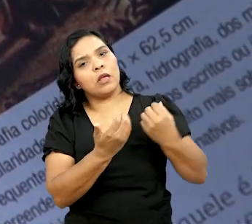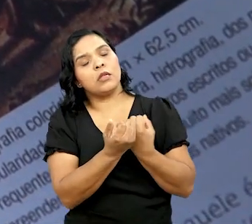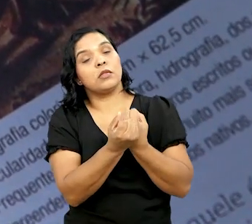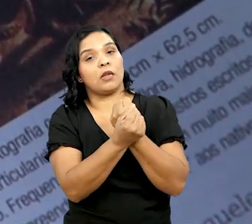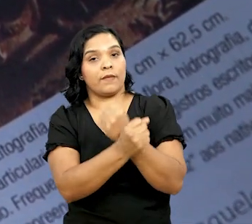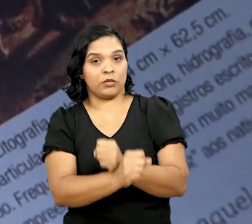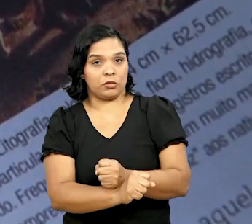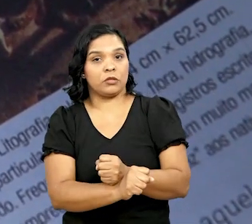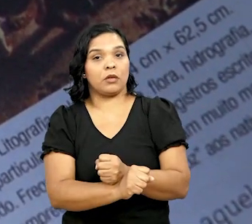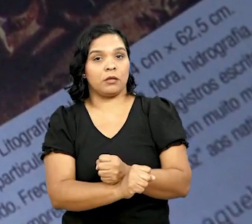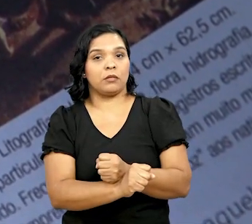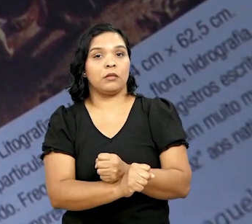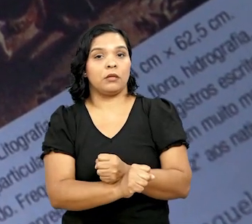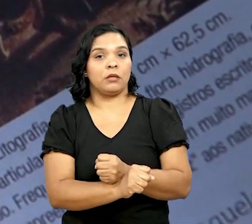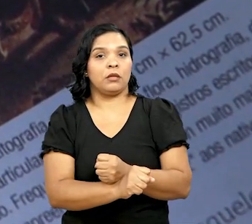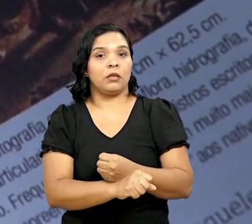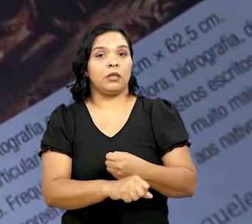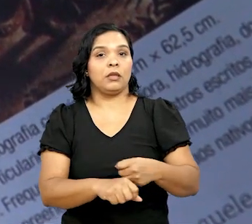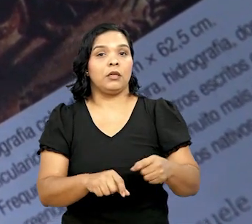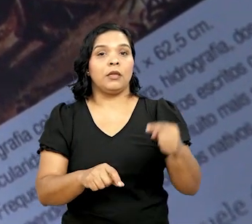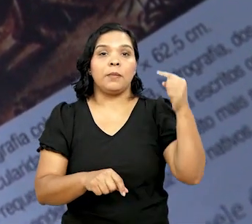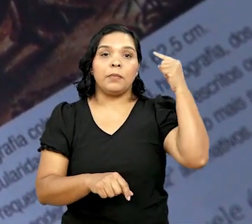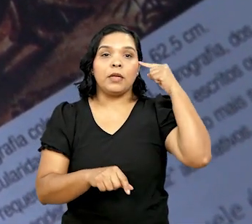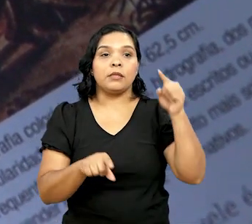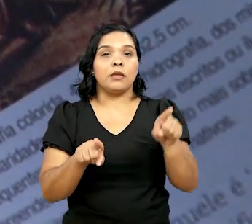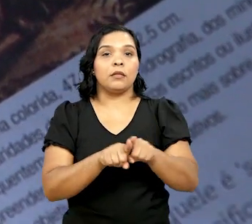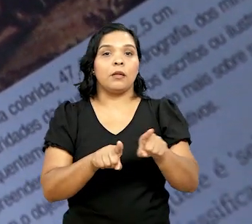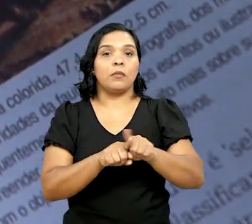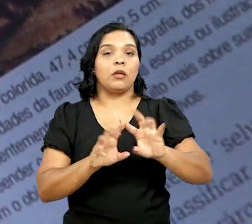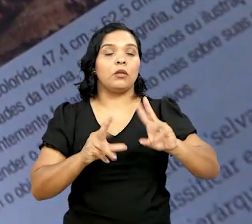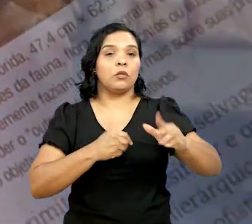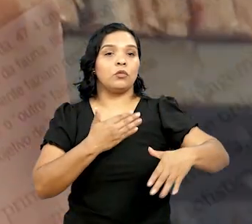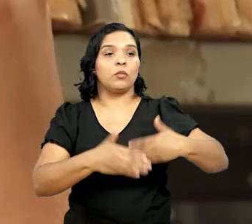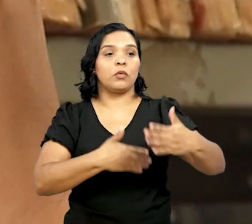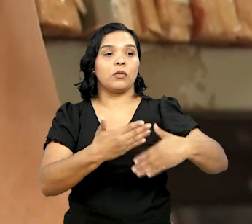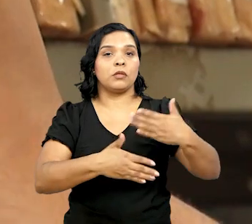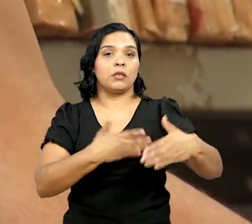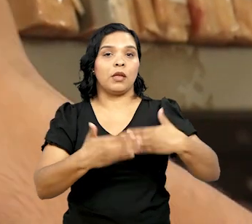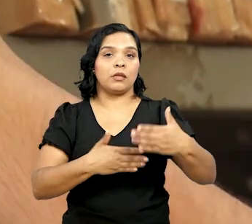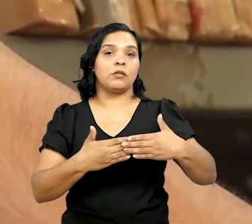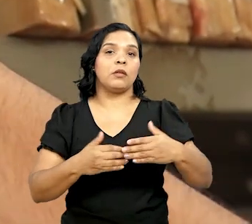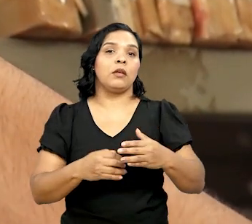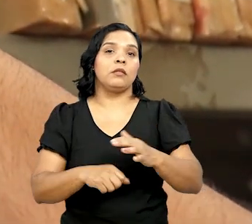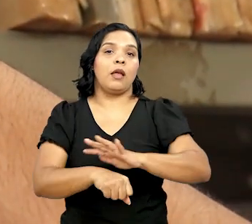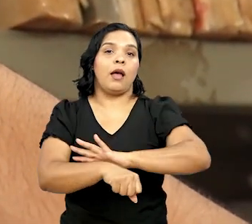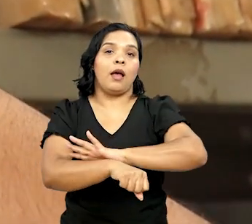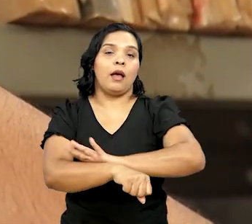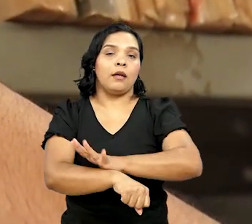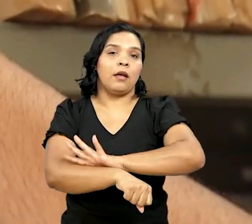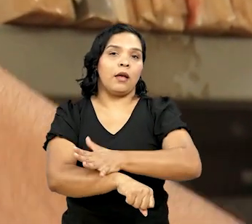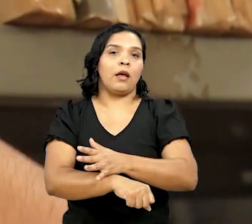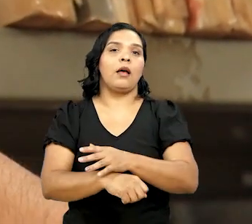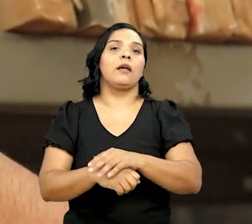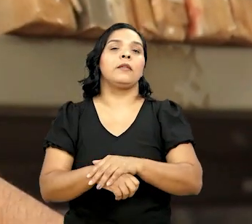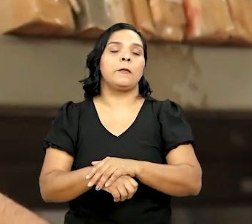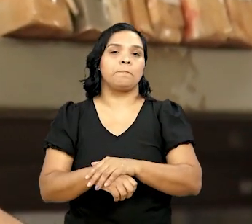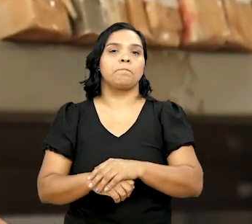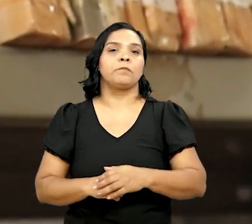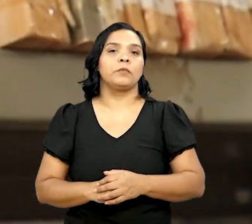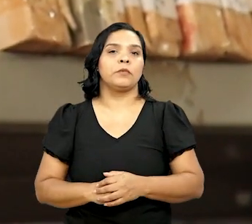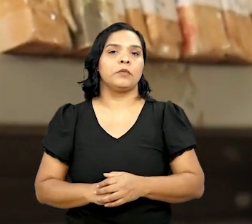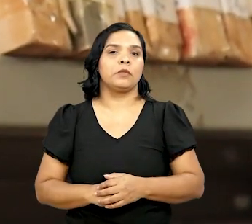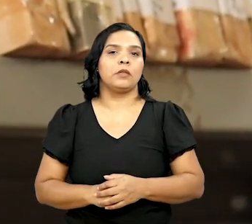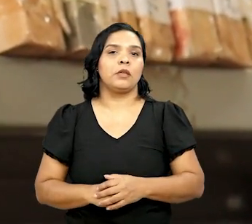histórico escravagista, né, e de que pensa, inclusive, todo esse processo dentro das questões raciais através de um mito